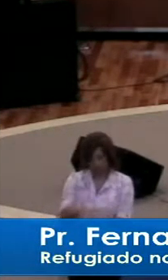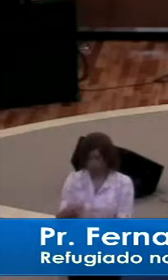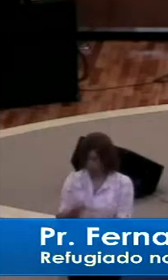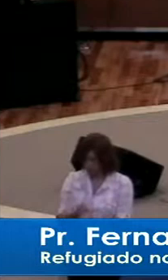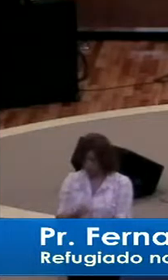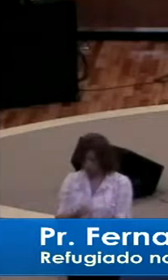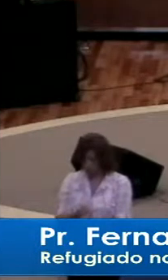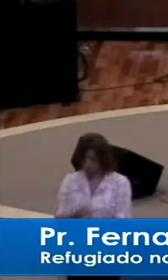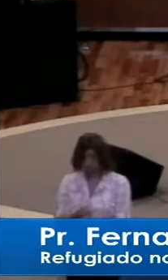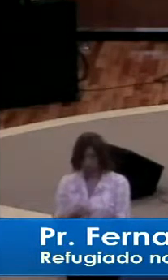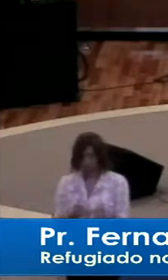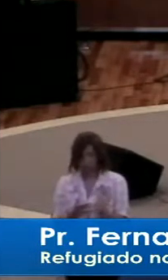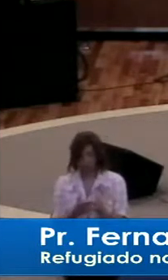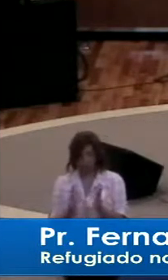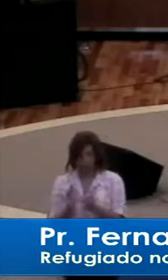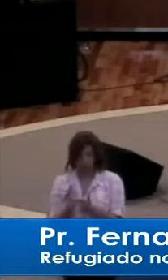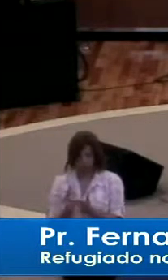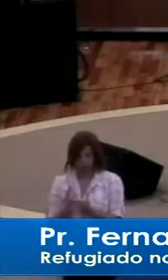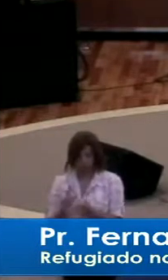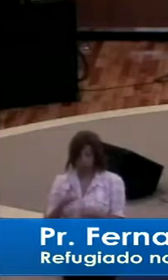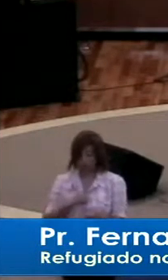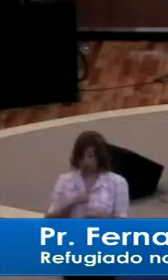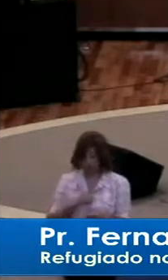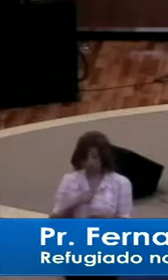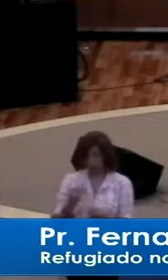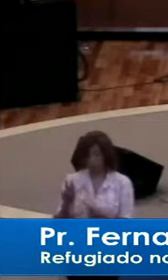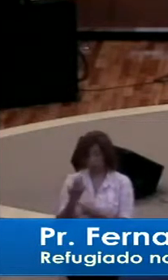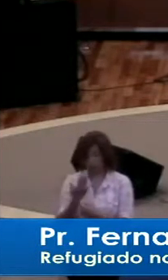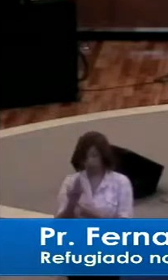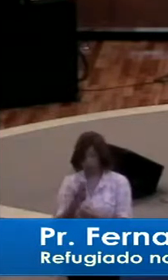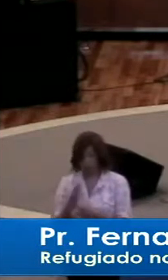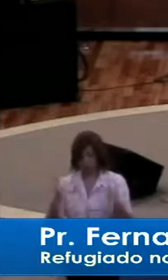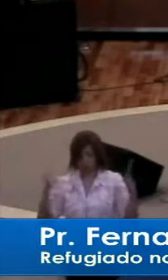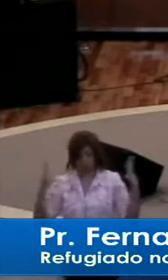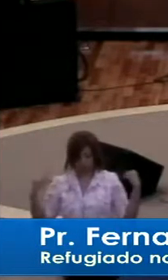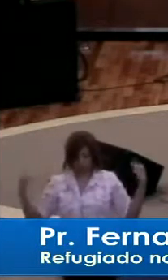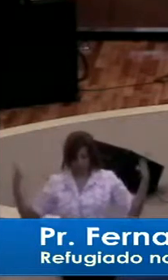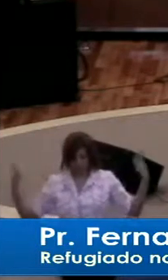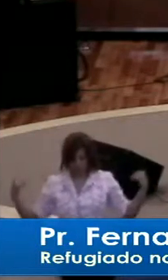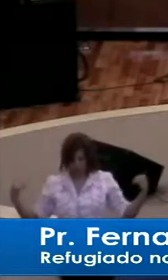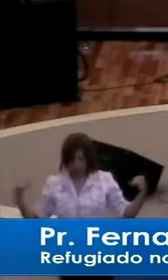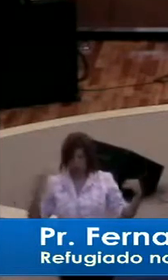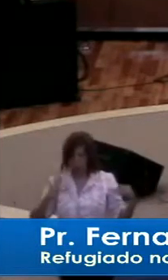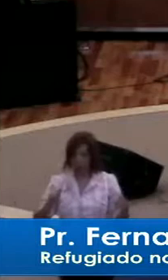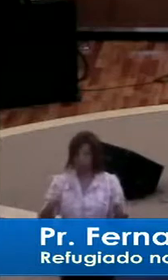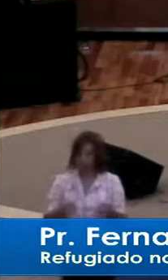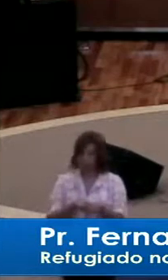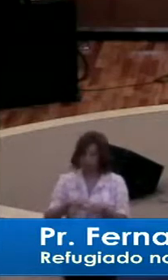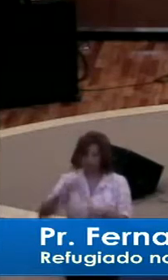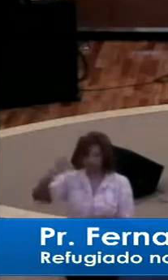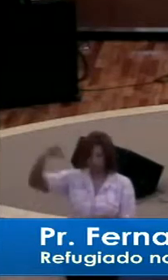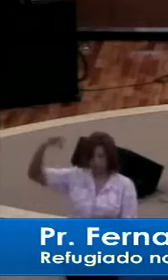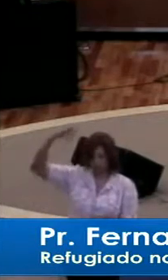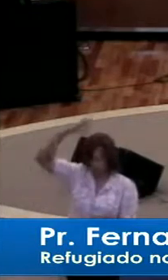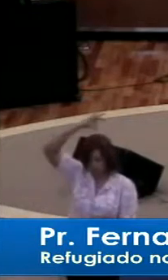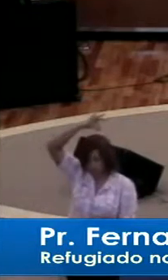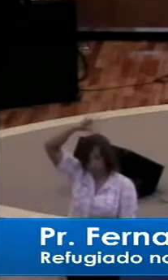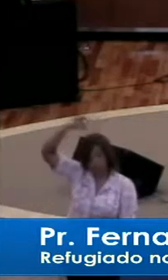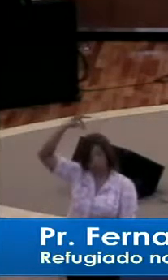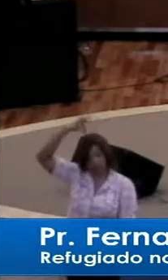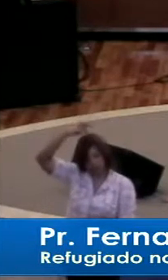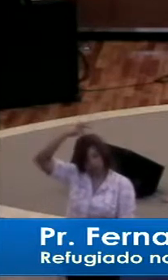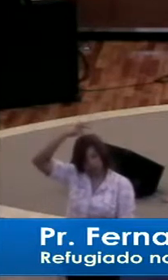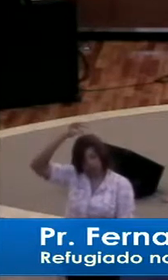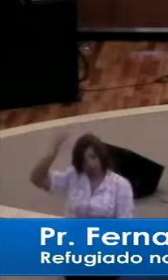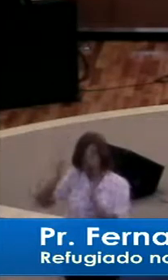ele tinha ao seu favor não só anjos, mas o Espírito Santo, mas a presença do